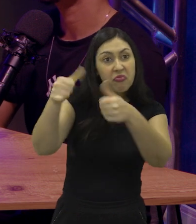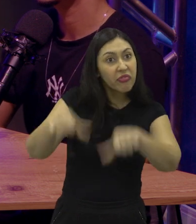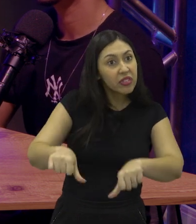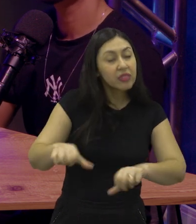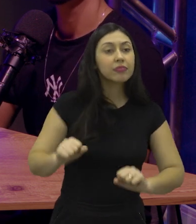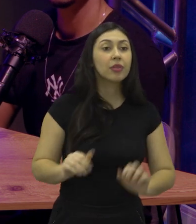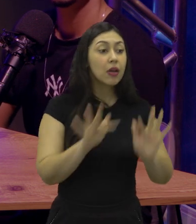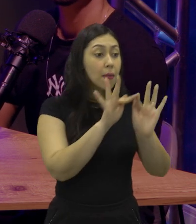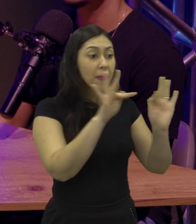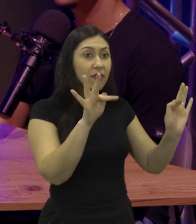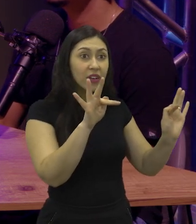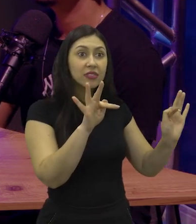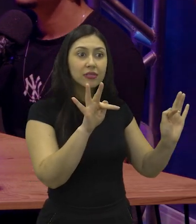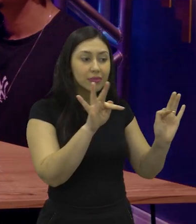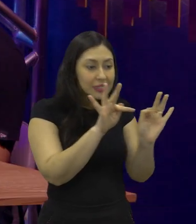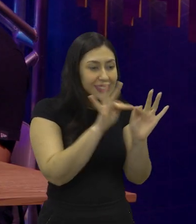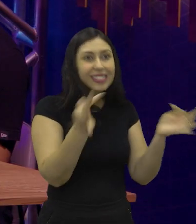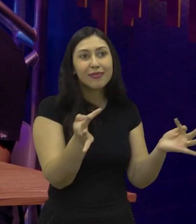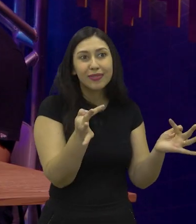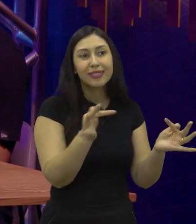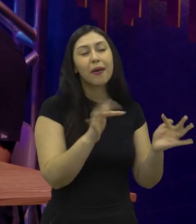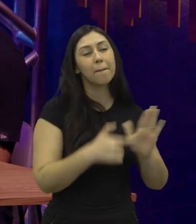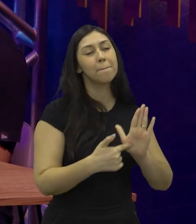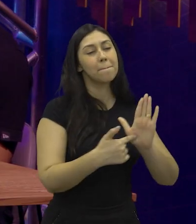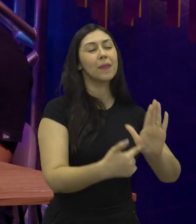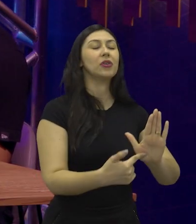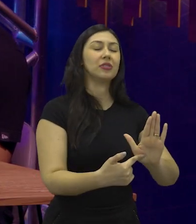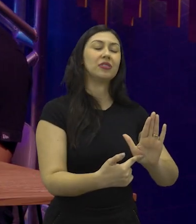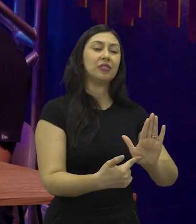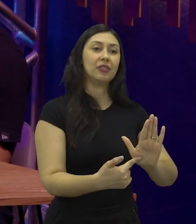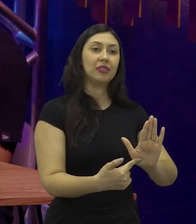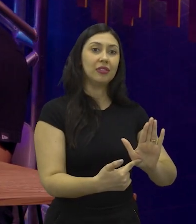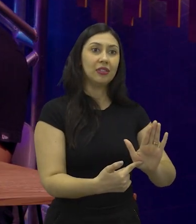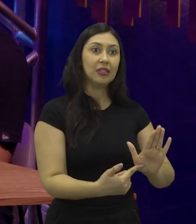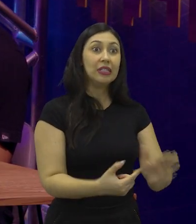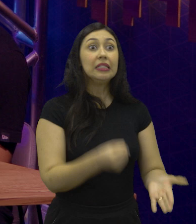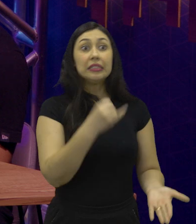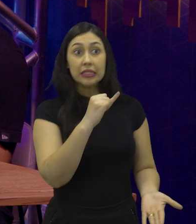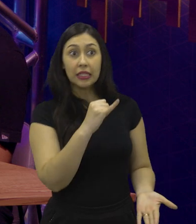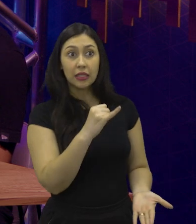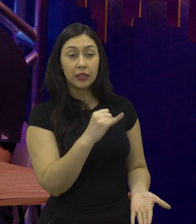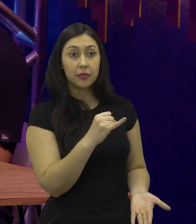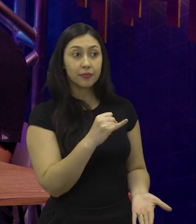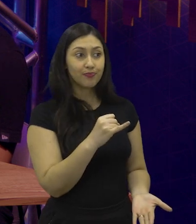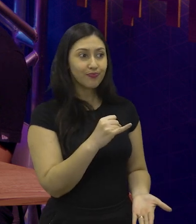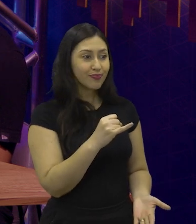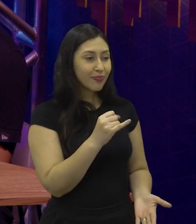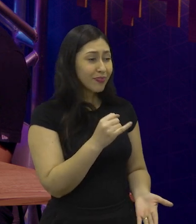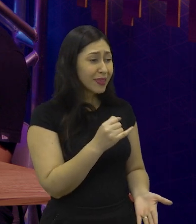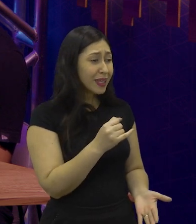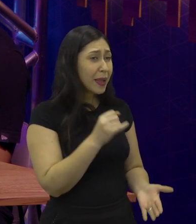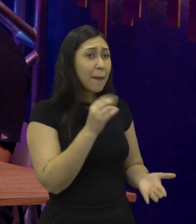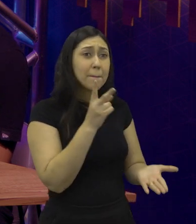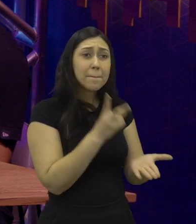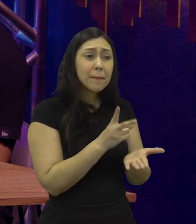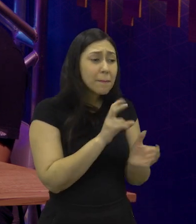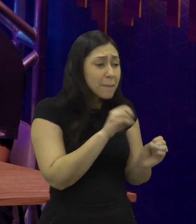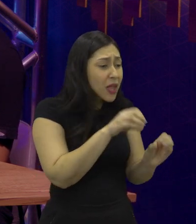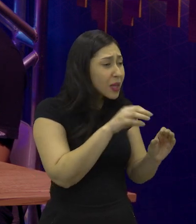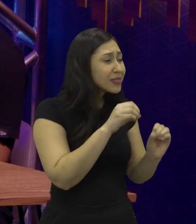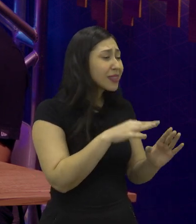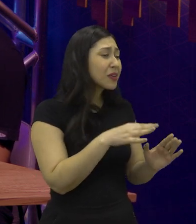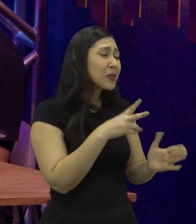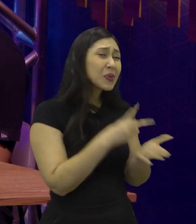é uma frase bem curtinha que explica muito isso, né? Se é difícil a gente melhorar tendo educação,